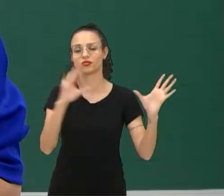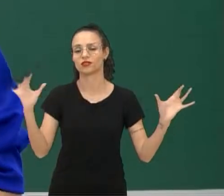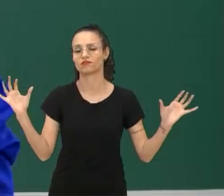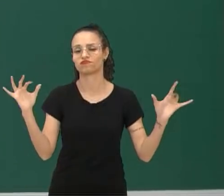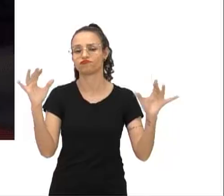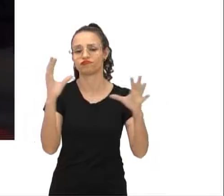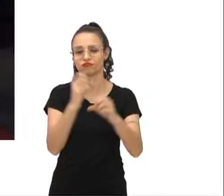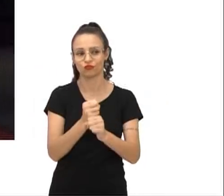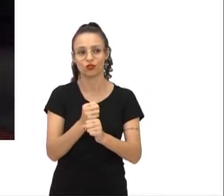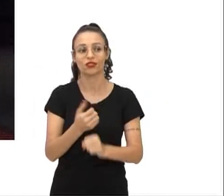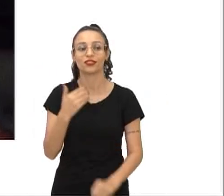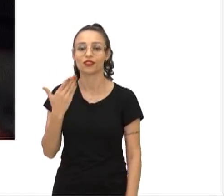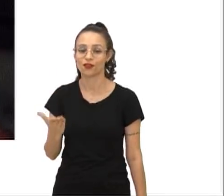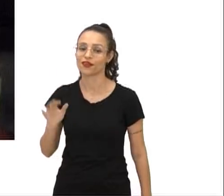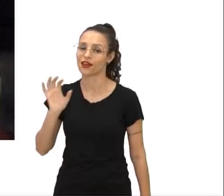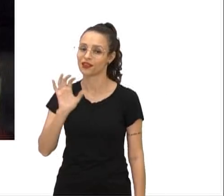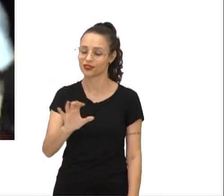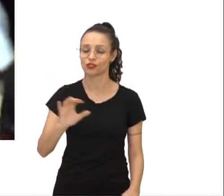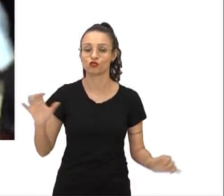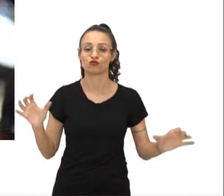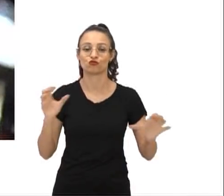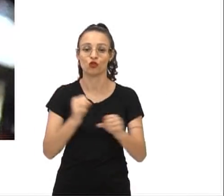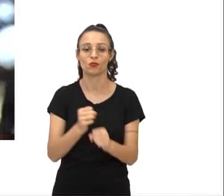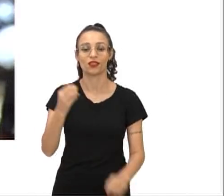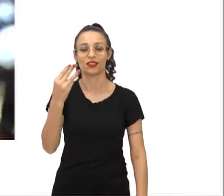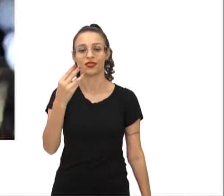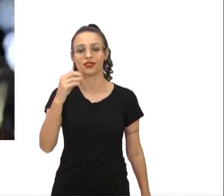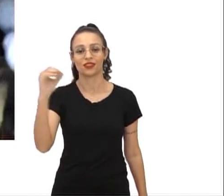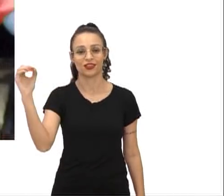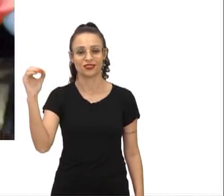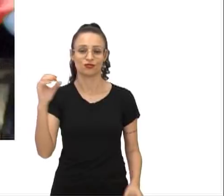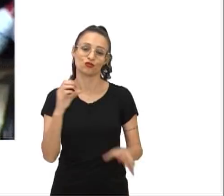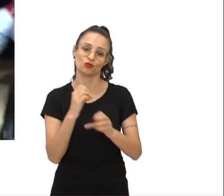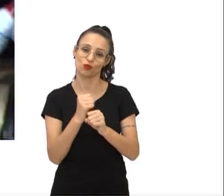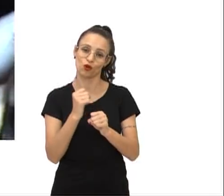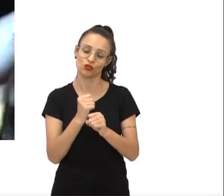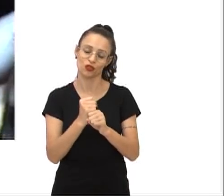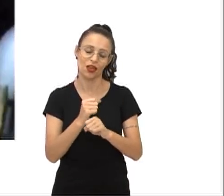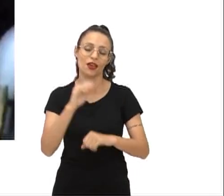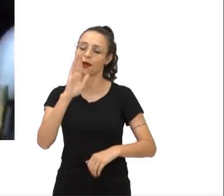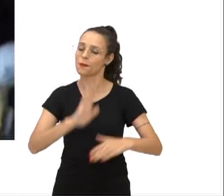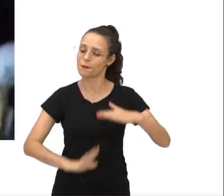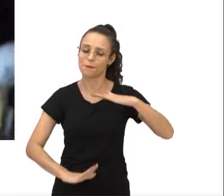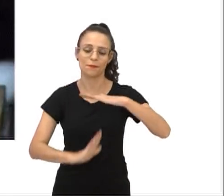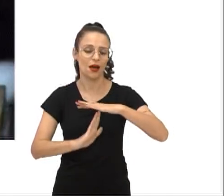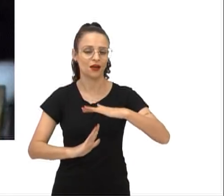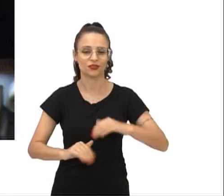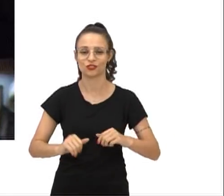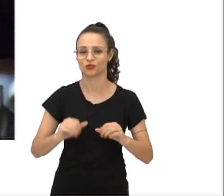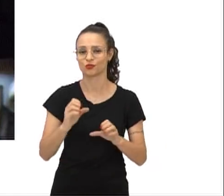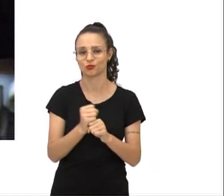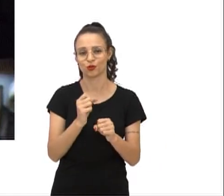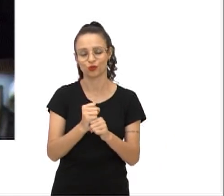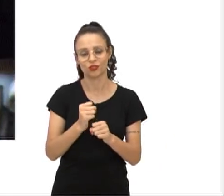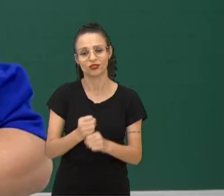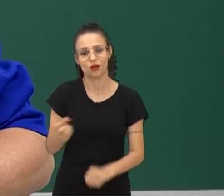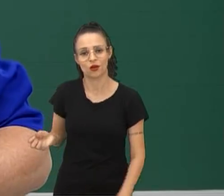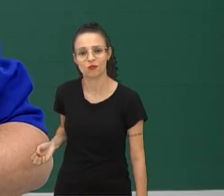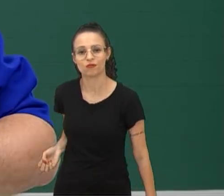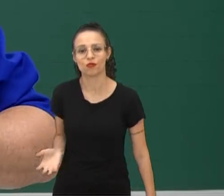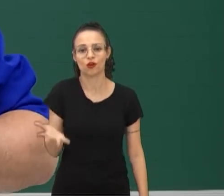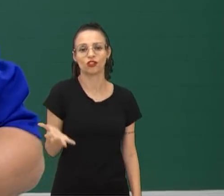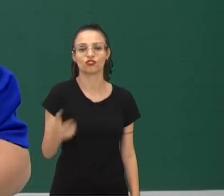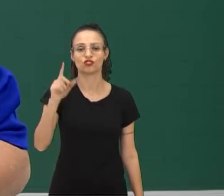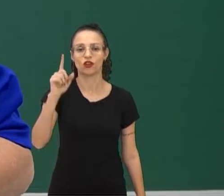todo, né? Com isso, ele soma 300 pontos, que é a maior pontuação no boliche, tá? É o